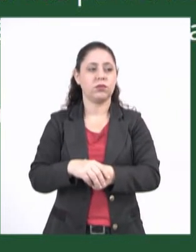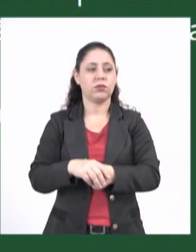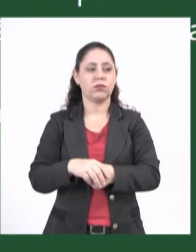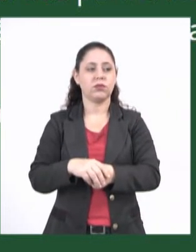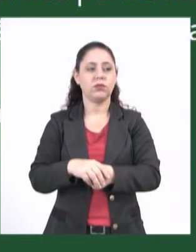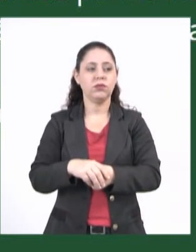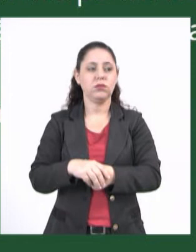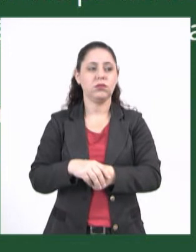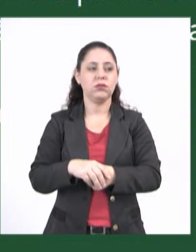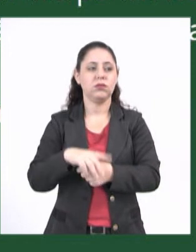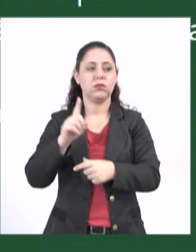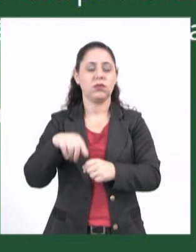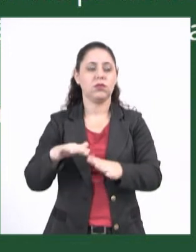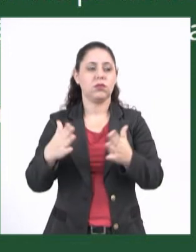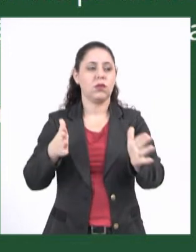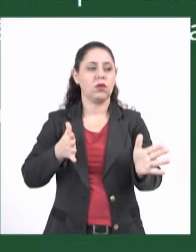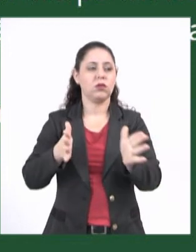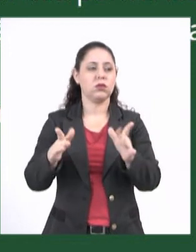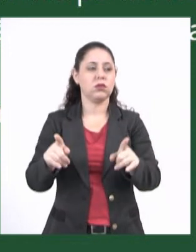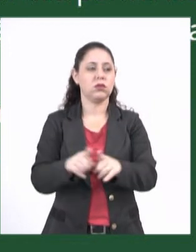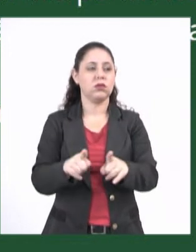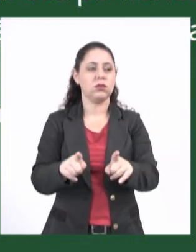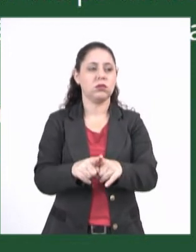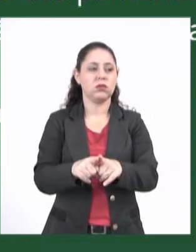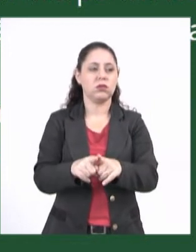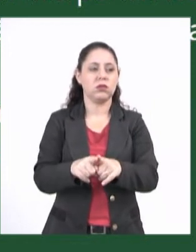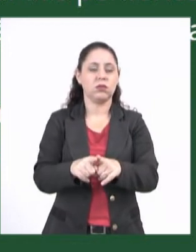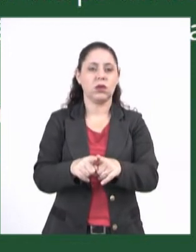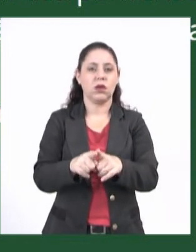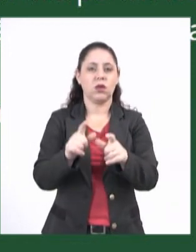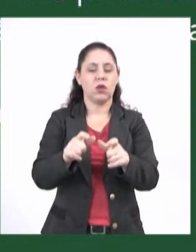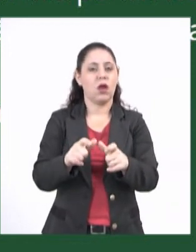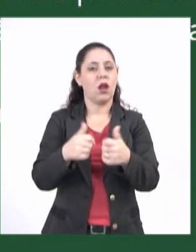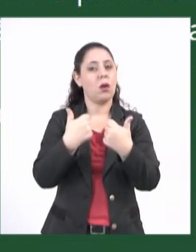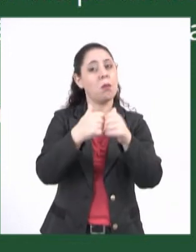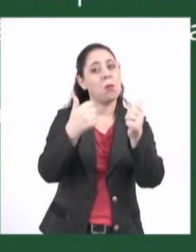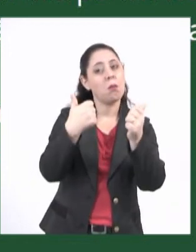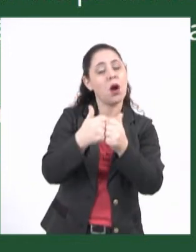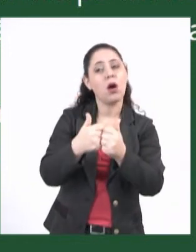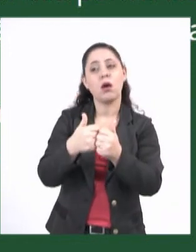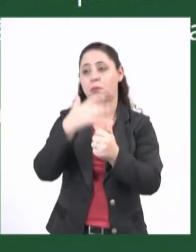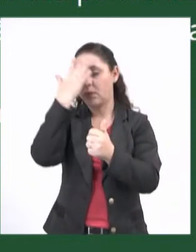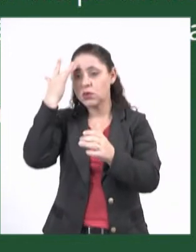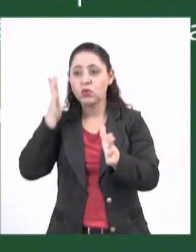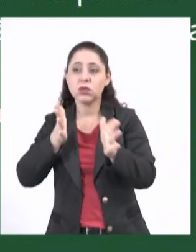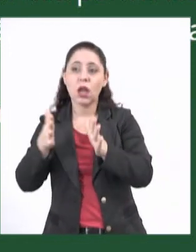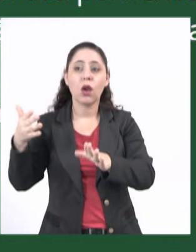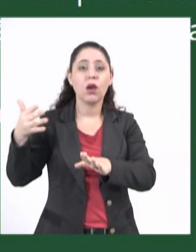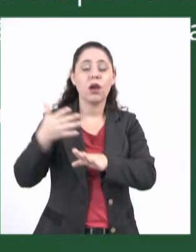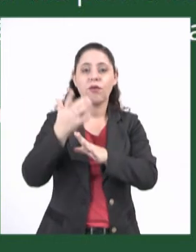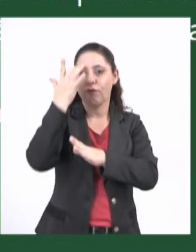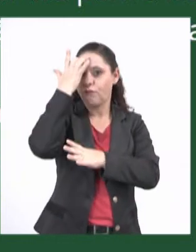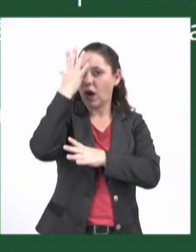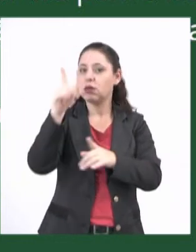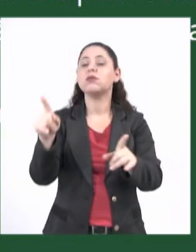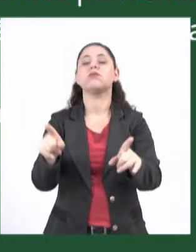cidades, com bastante acesso e linhas de transporte público para a população de fato acessar esse restaurante de